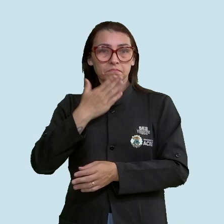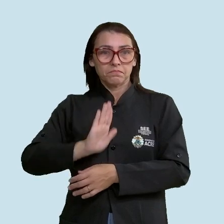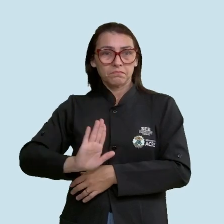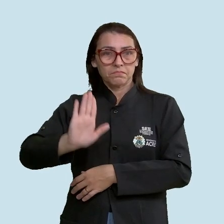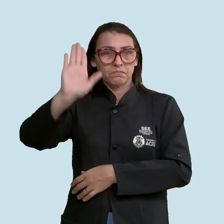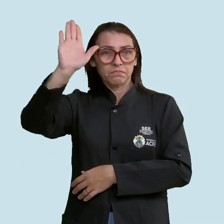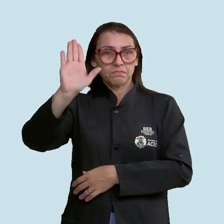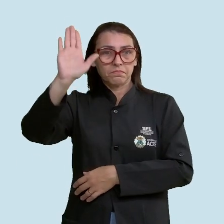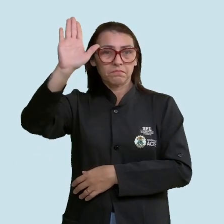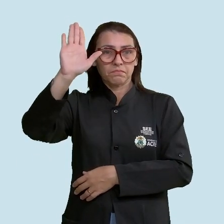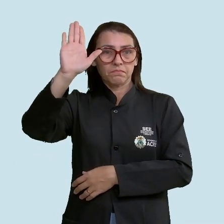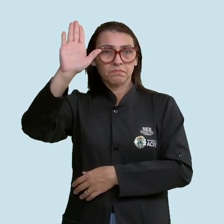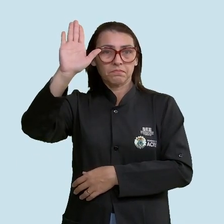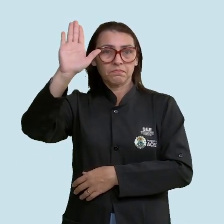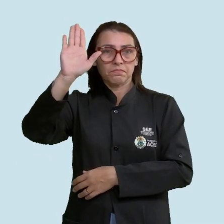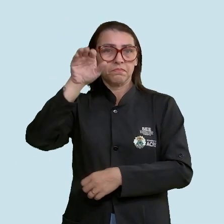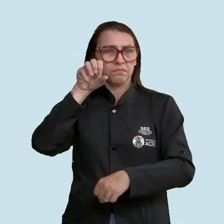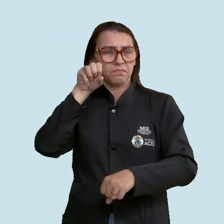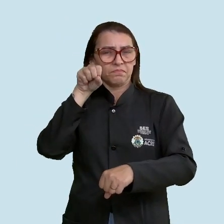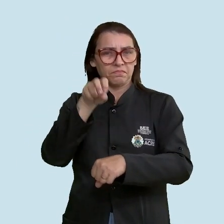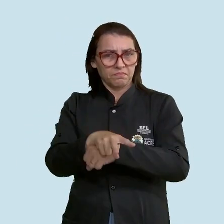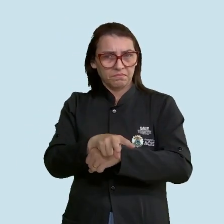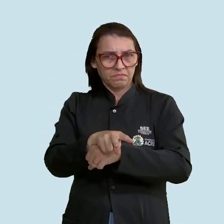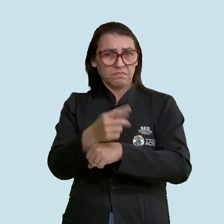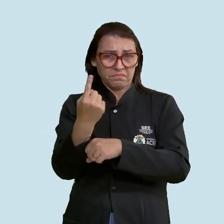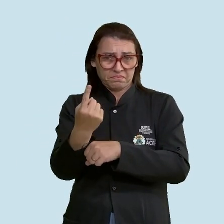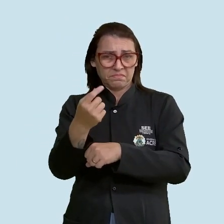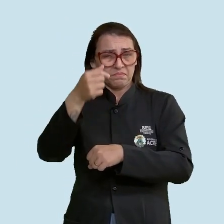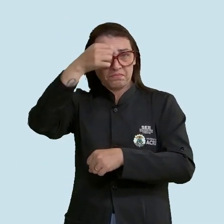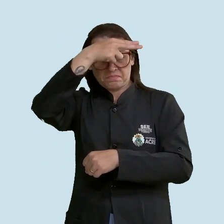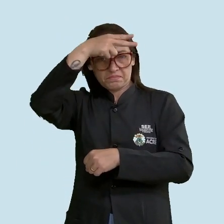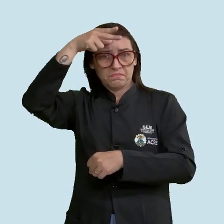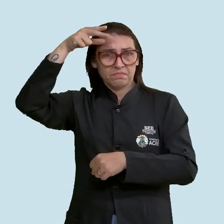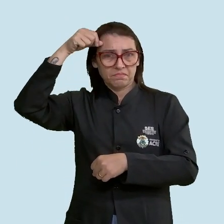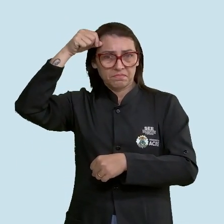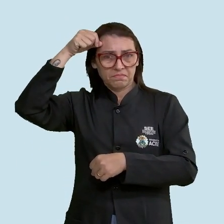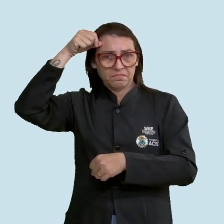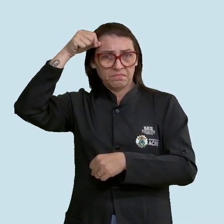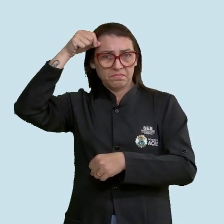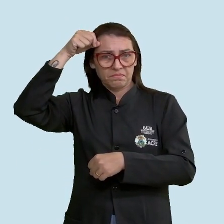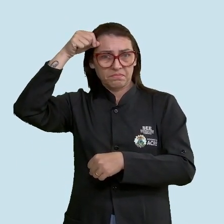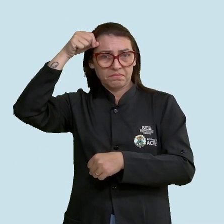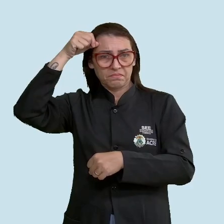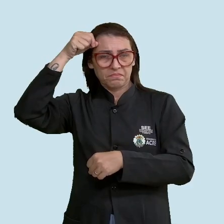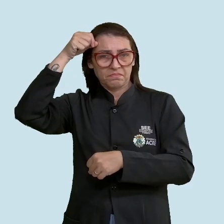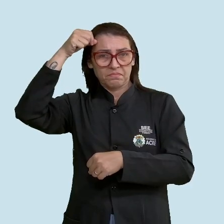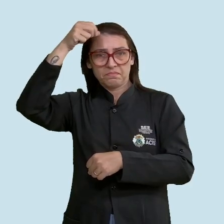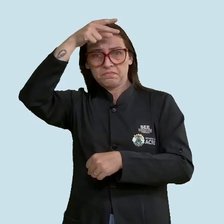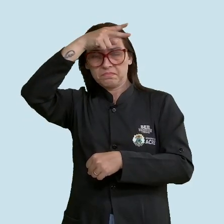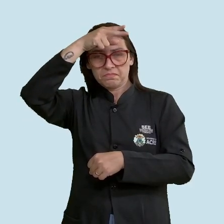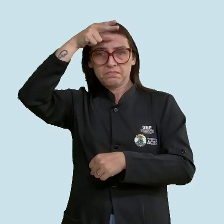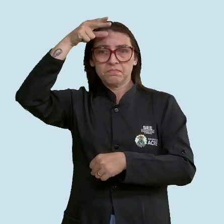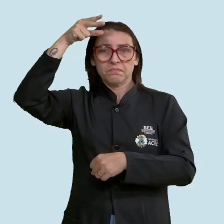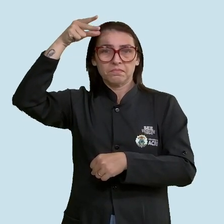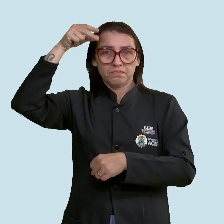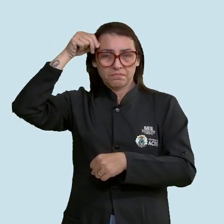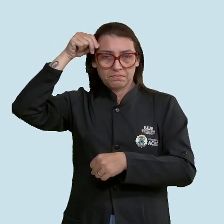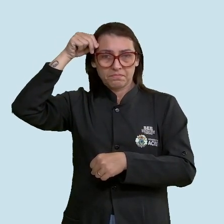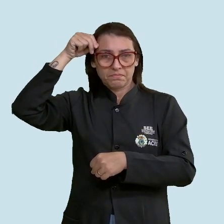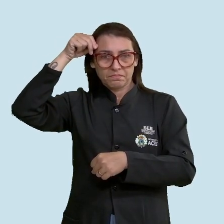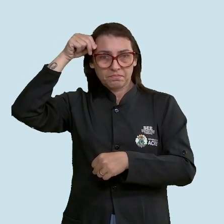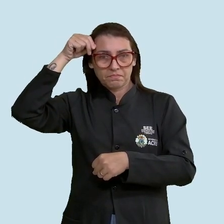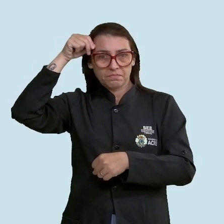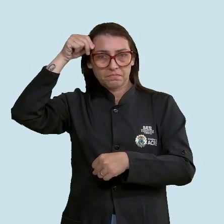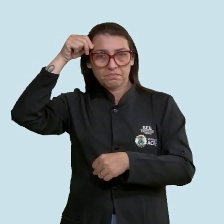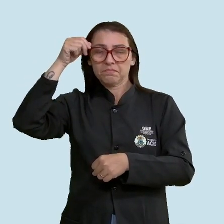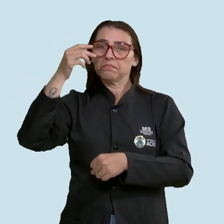depois das eleições. Você me prometeu uma vaga na prefeitura, e aí está o prefeito com aquele meme bem tradicional,